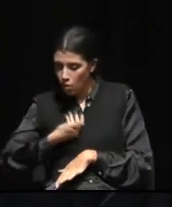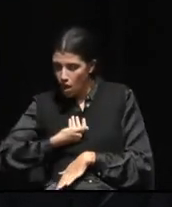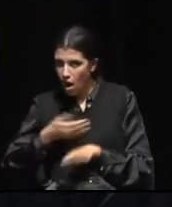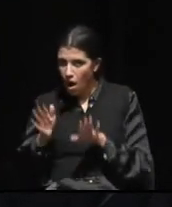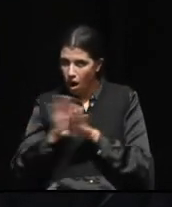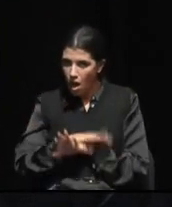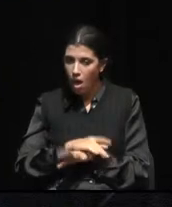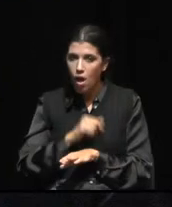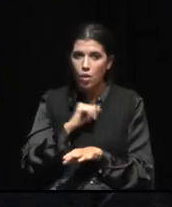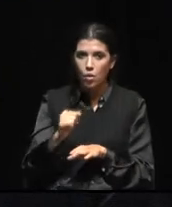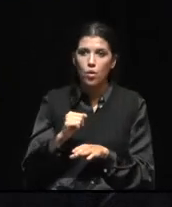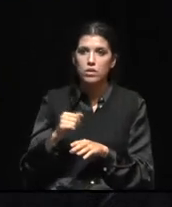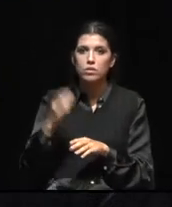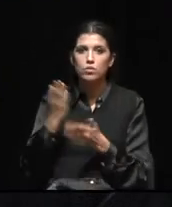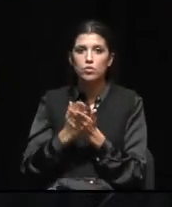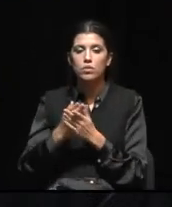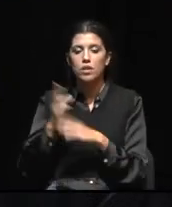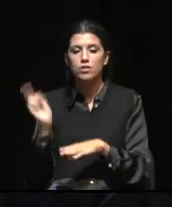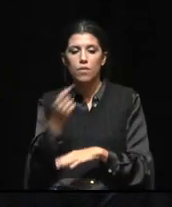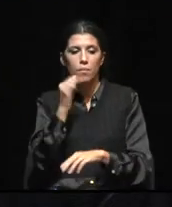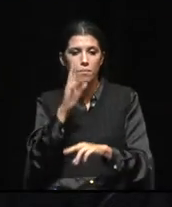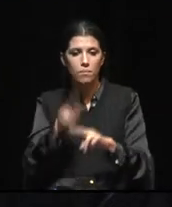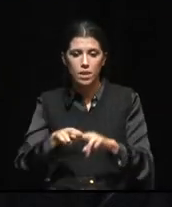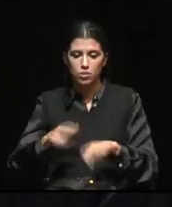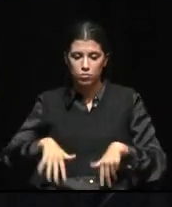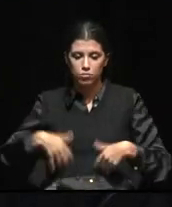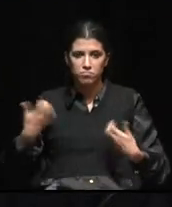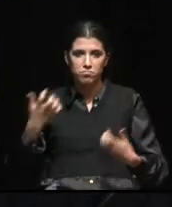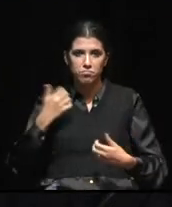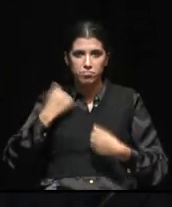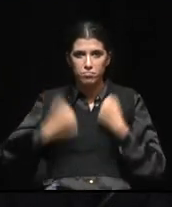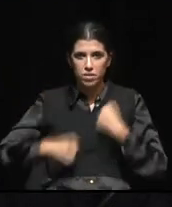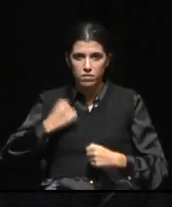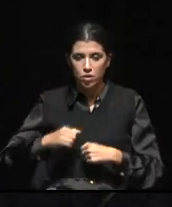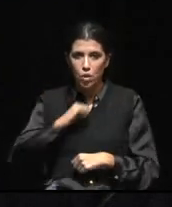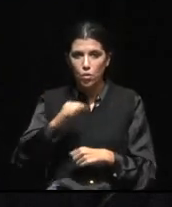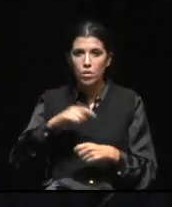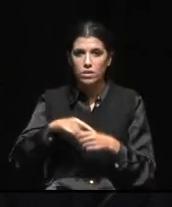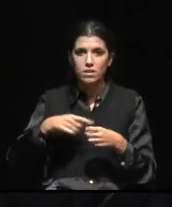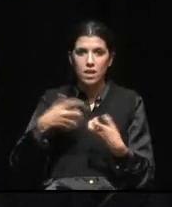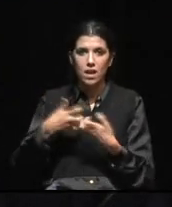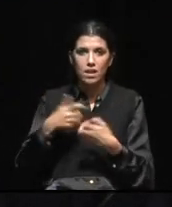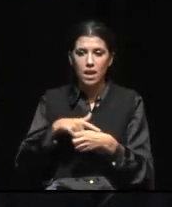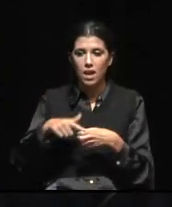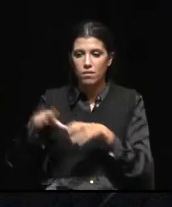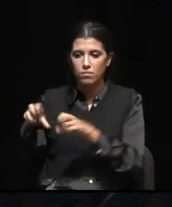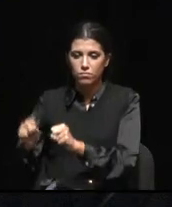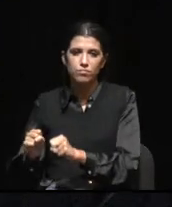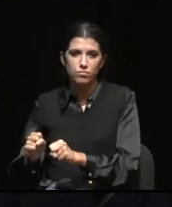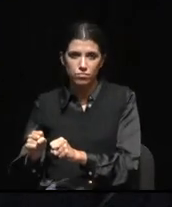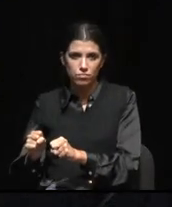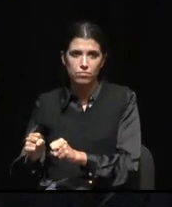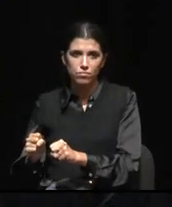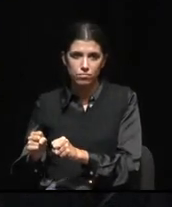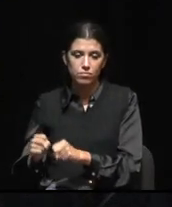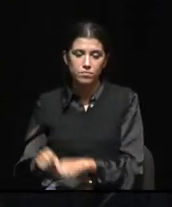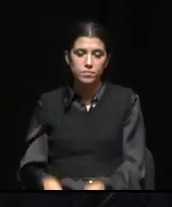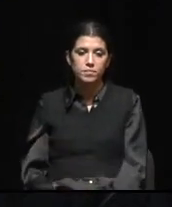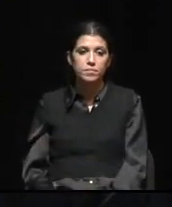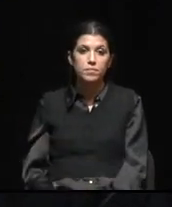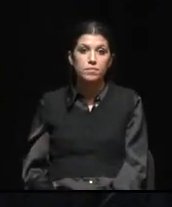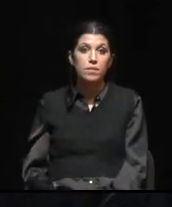estudantes presos por se manifestarem e sobretudo contra a guerra Colonial que condenava uma geração à morte numa guerra contra os ventos da